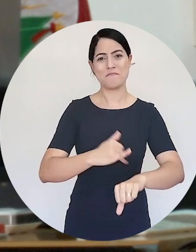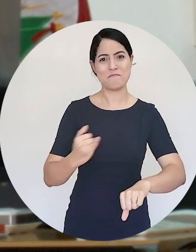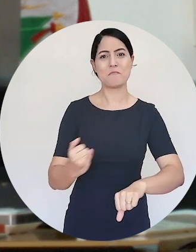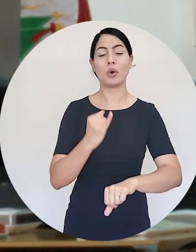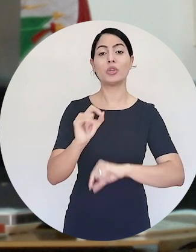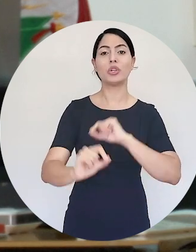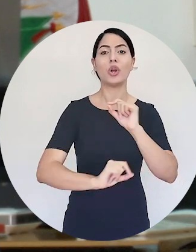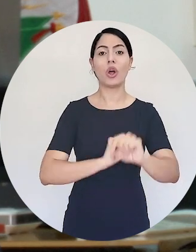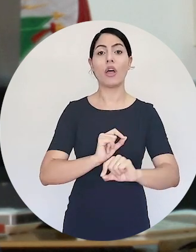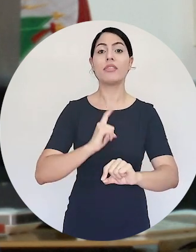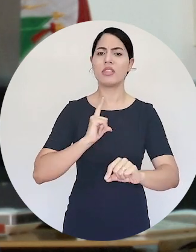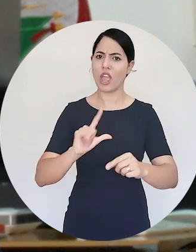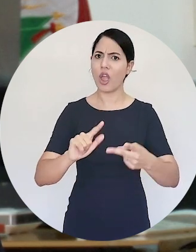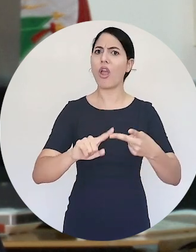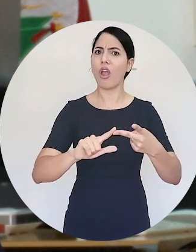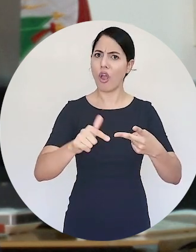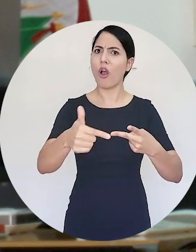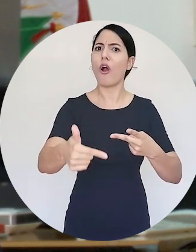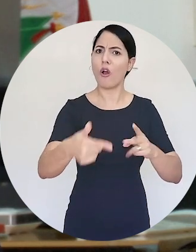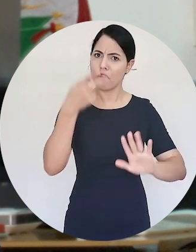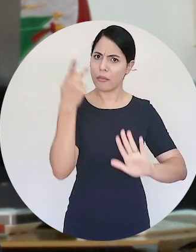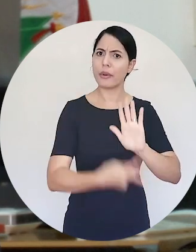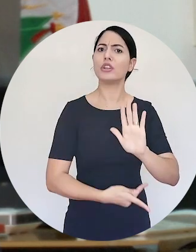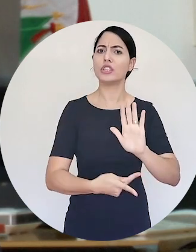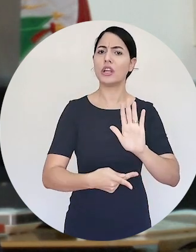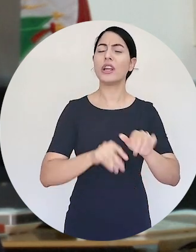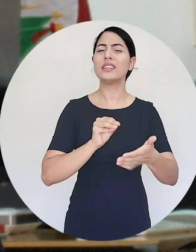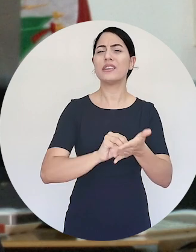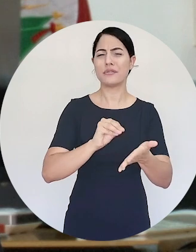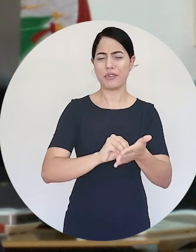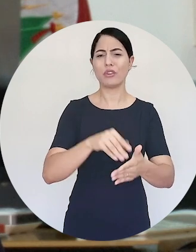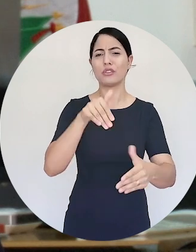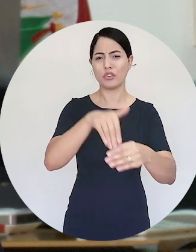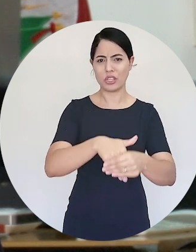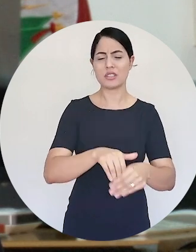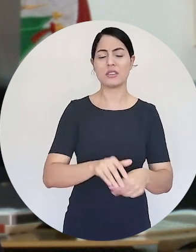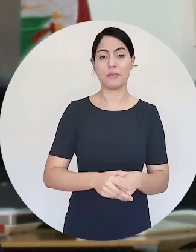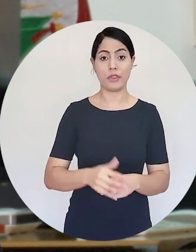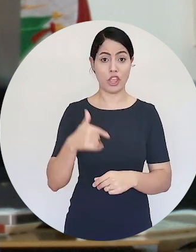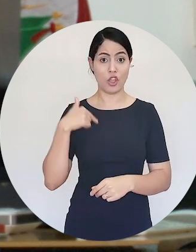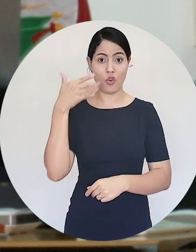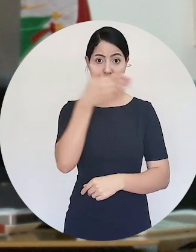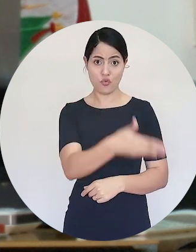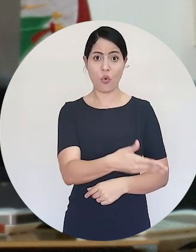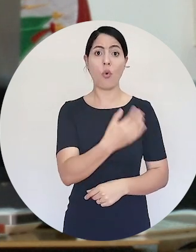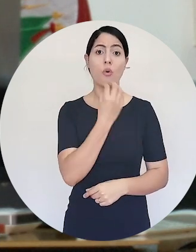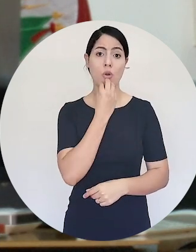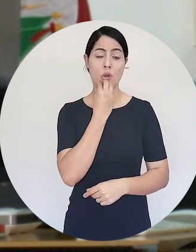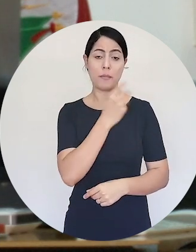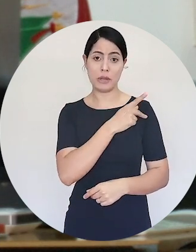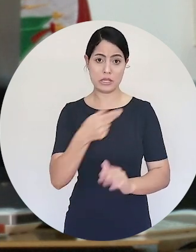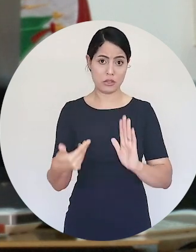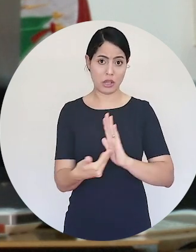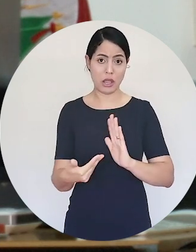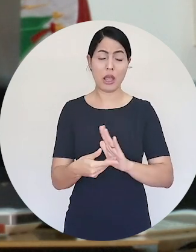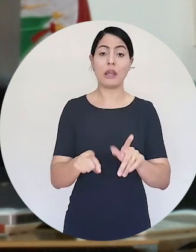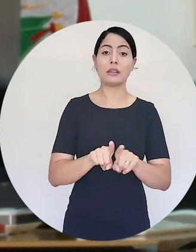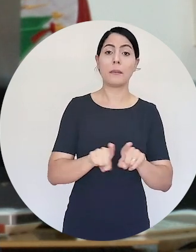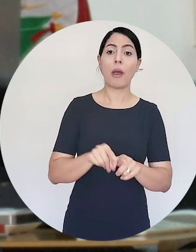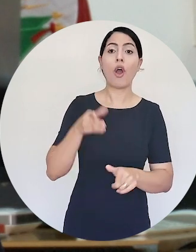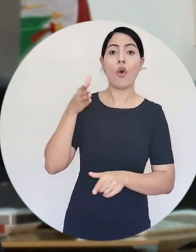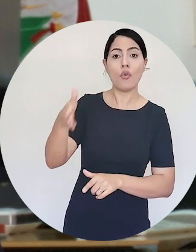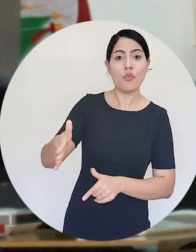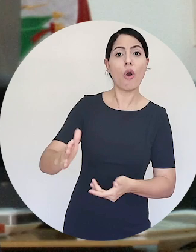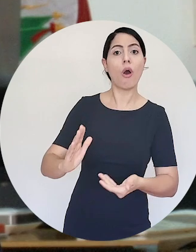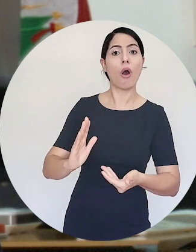no Congresso Nacional, pendente de uma última votação. Eu vou falar isso ao presidente Rodrigo Maia, ao presidente Davi